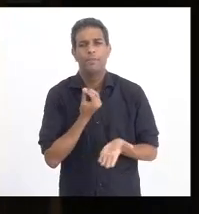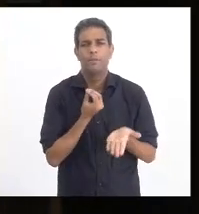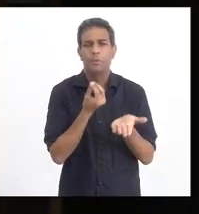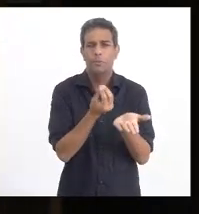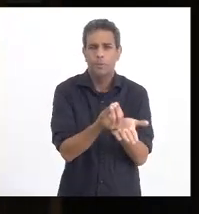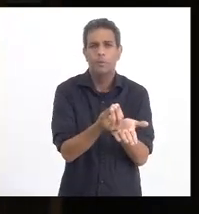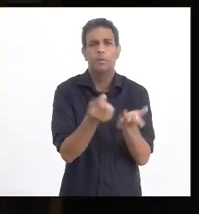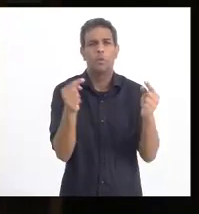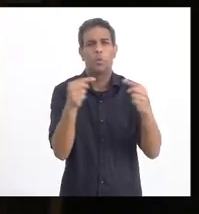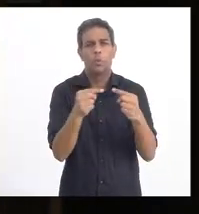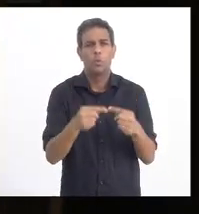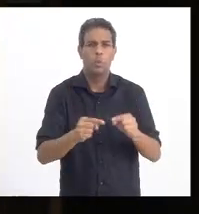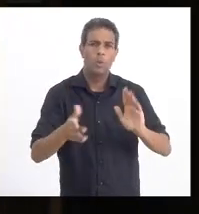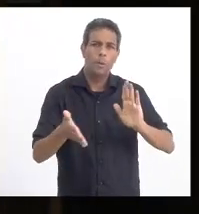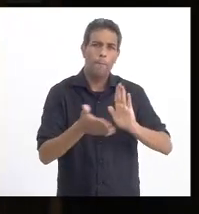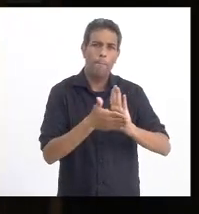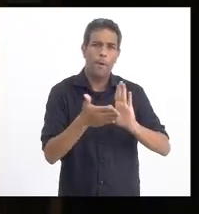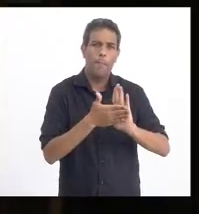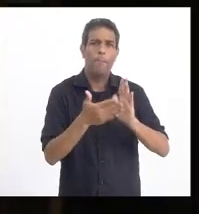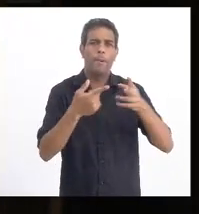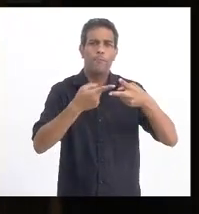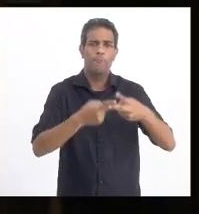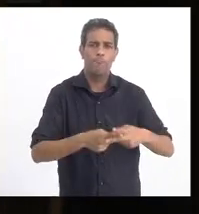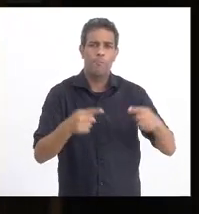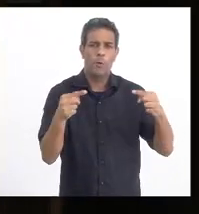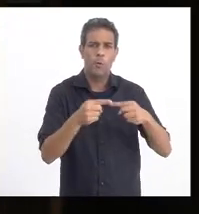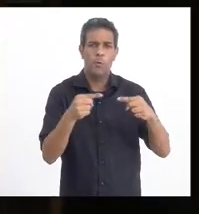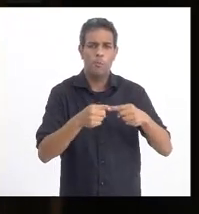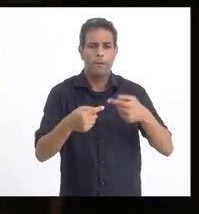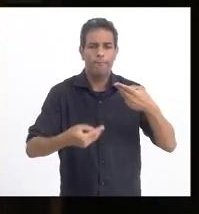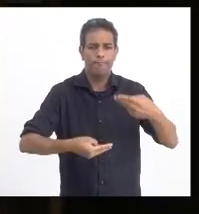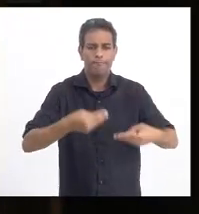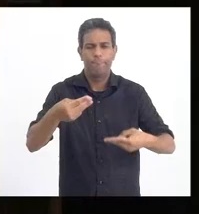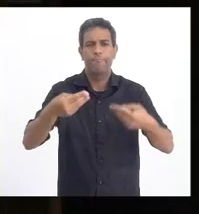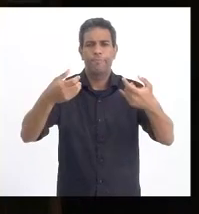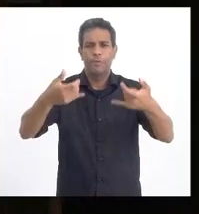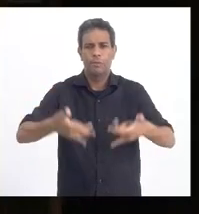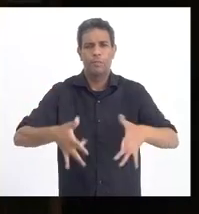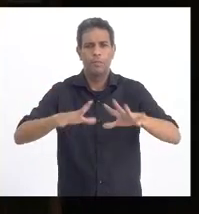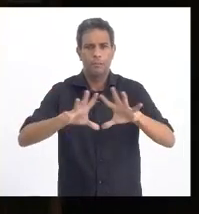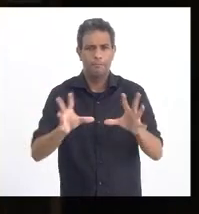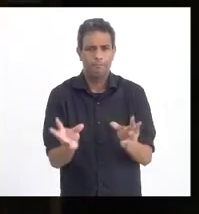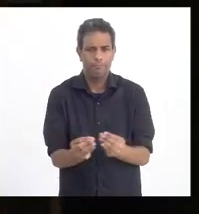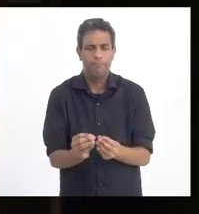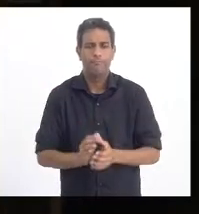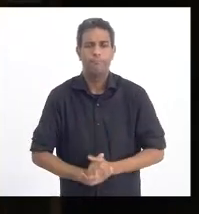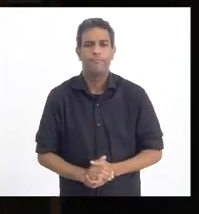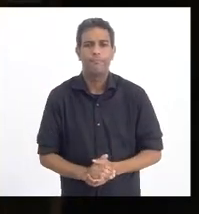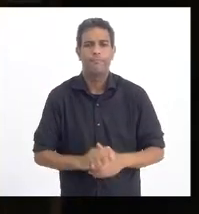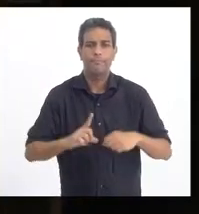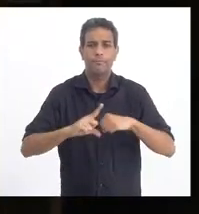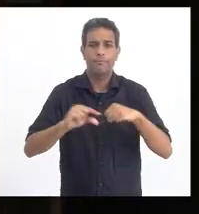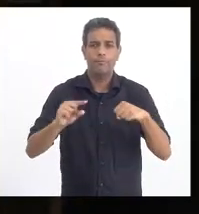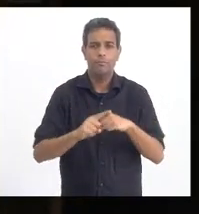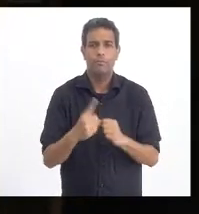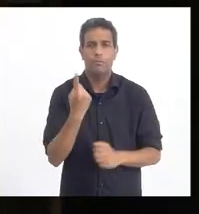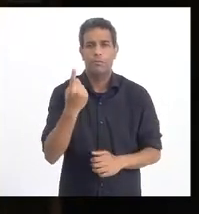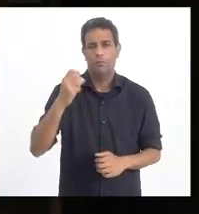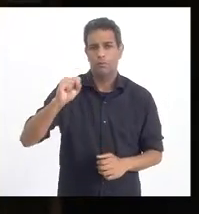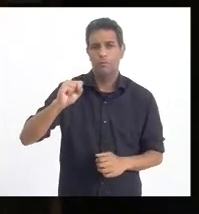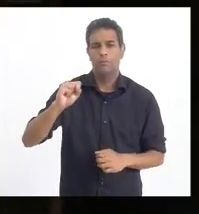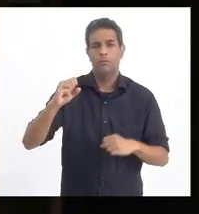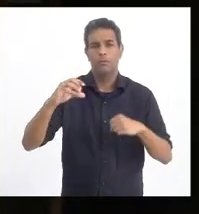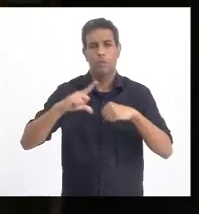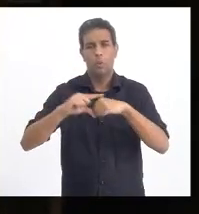gratificação propondo a criação da gratificação de rede atividade militar já vou mencionar ela mais um artigo 18 no